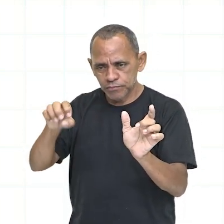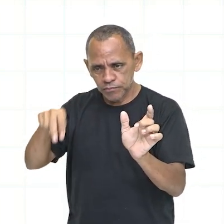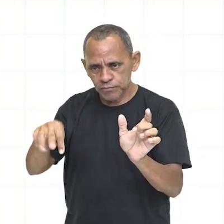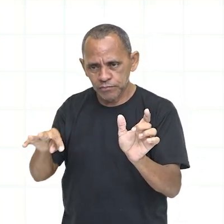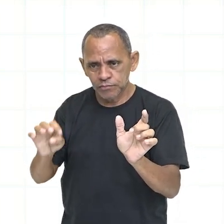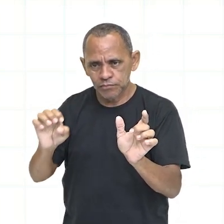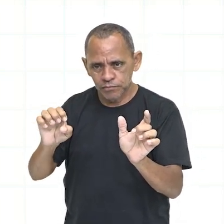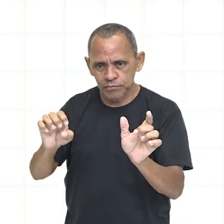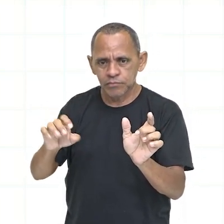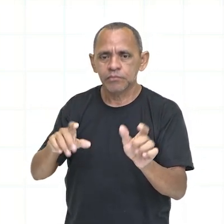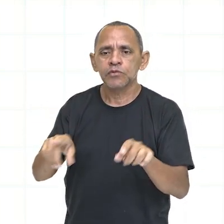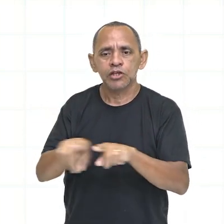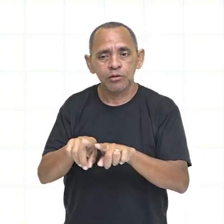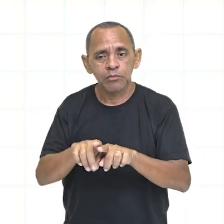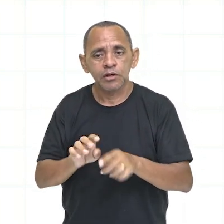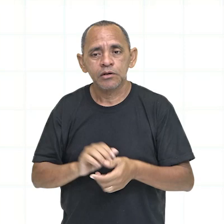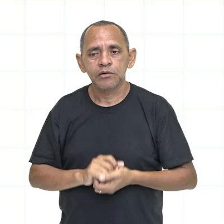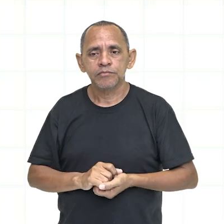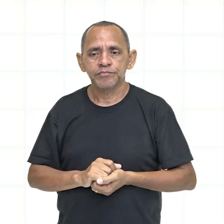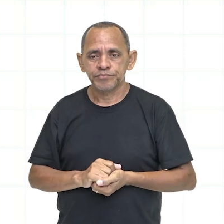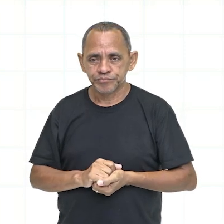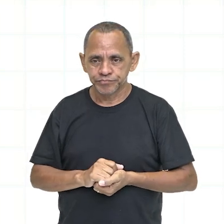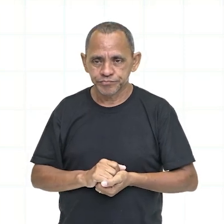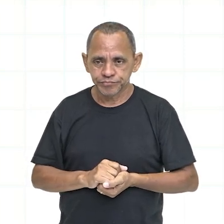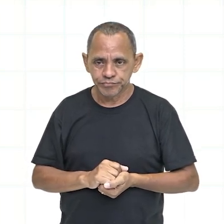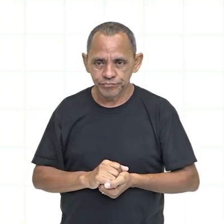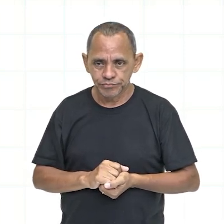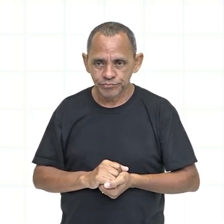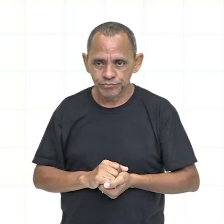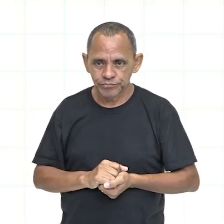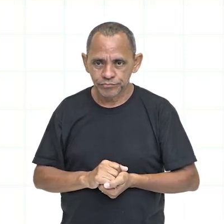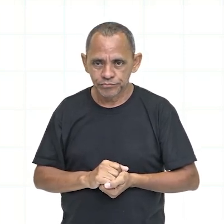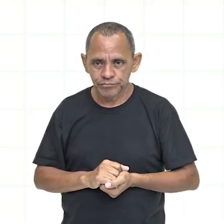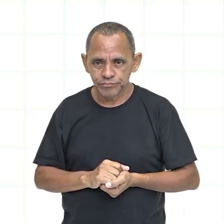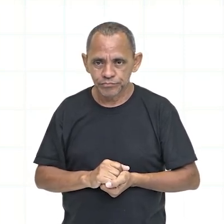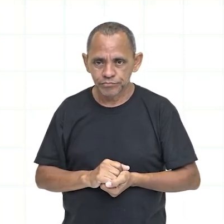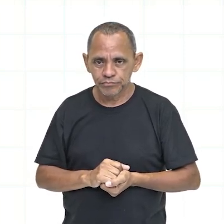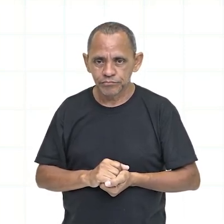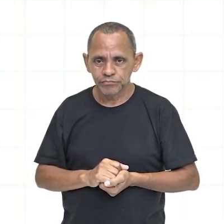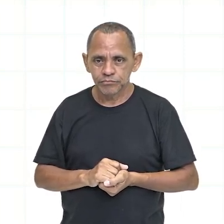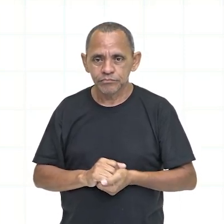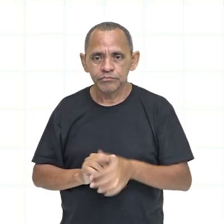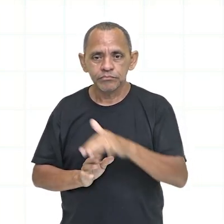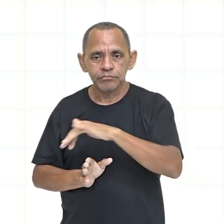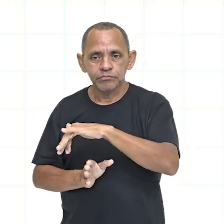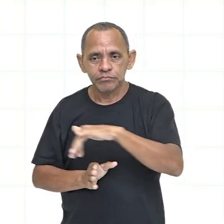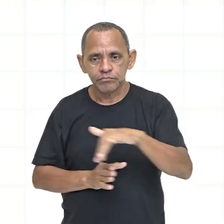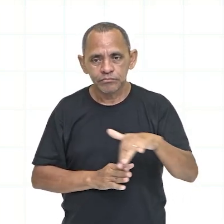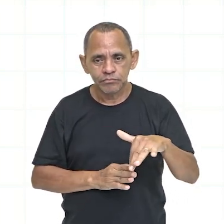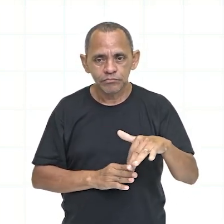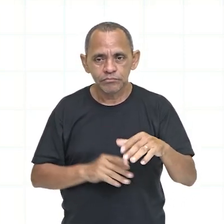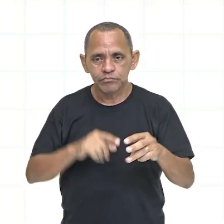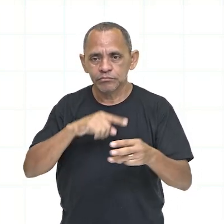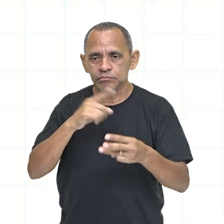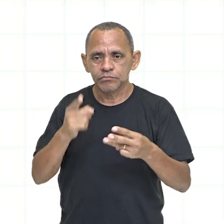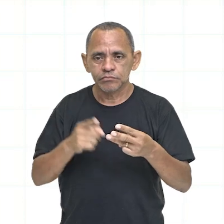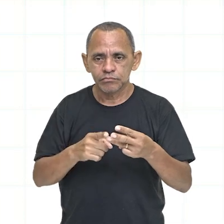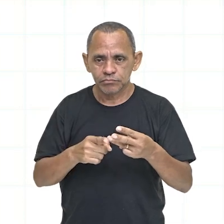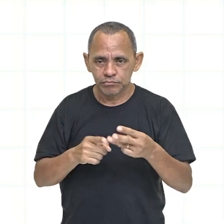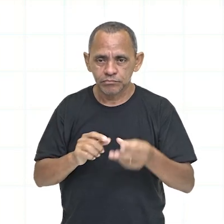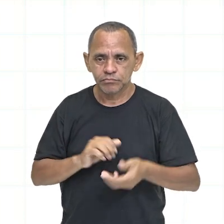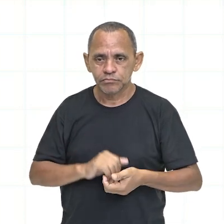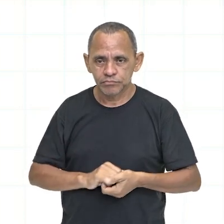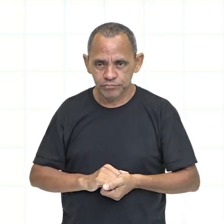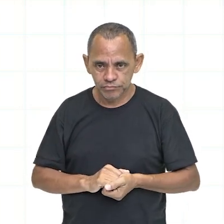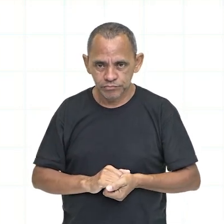Então, mais um exemplo aí onde o advérbio foi utilizado. Terceiro exemplo que nós temos,